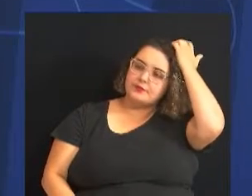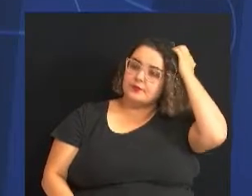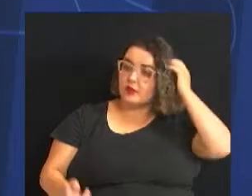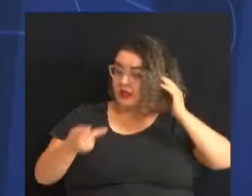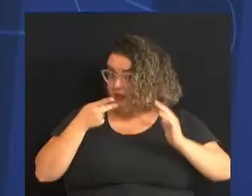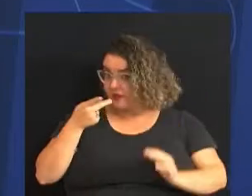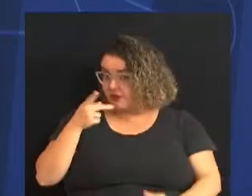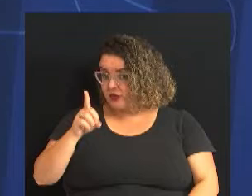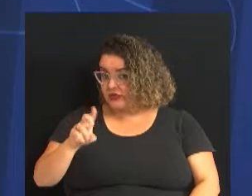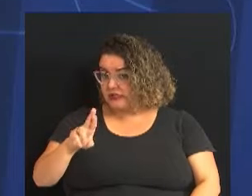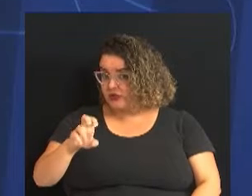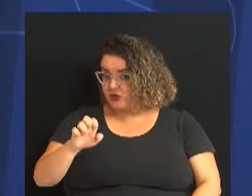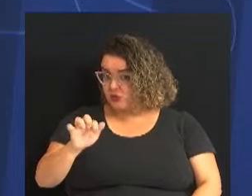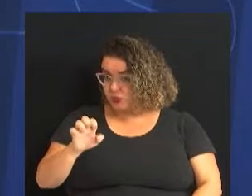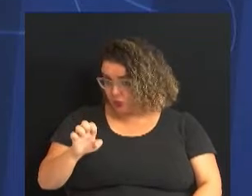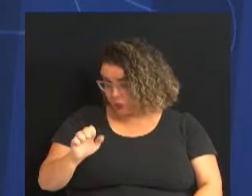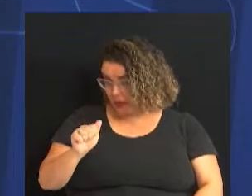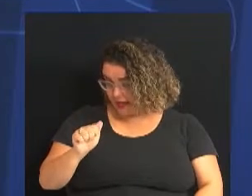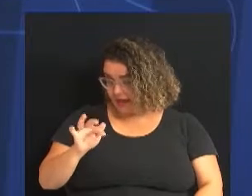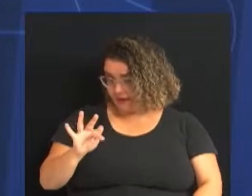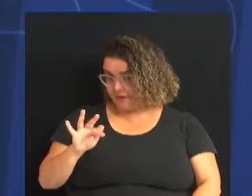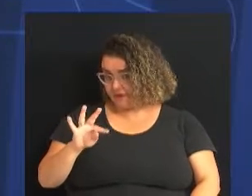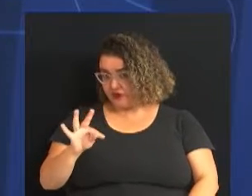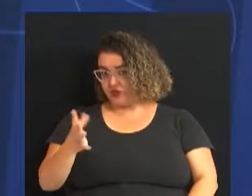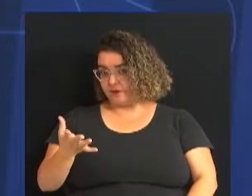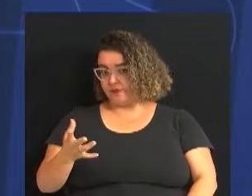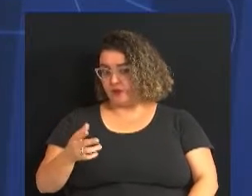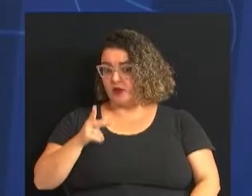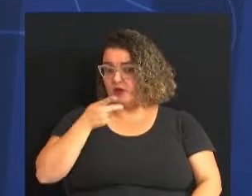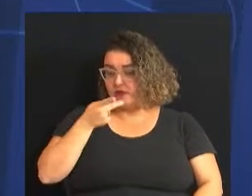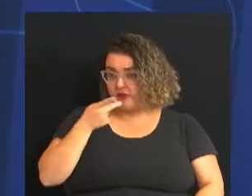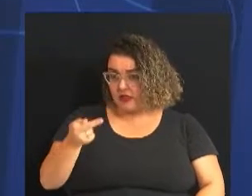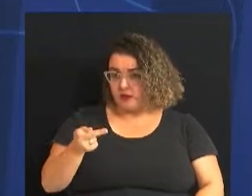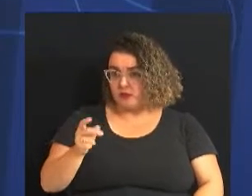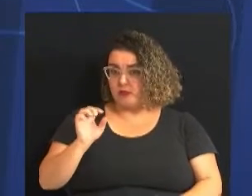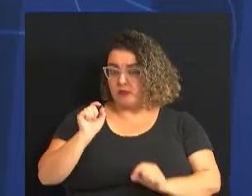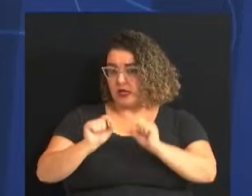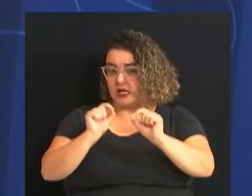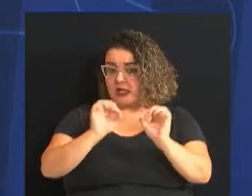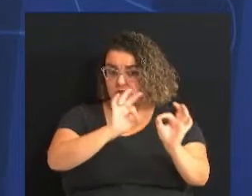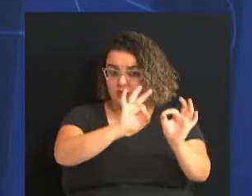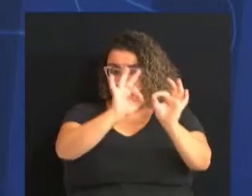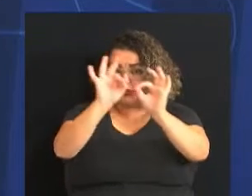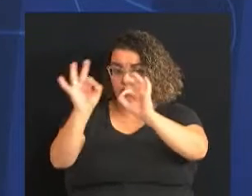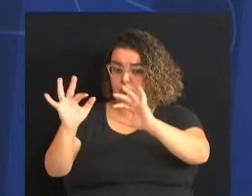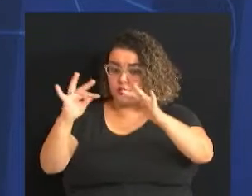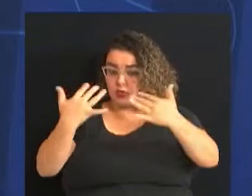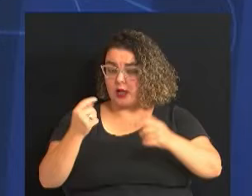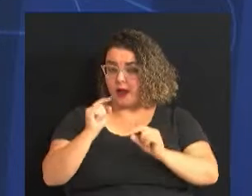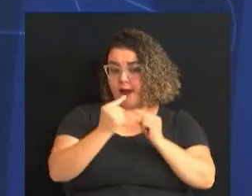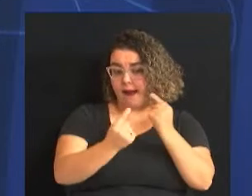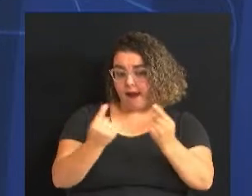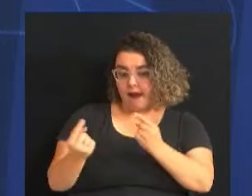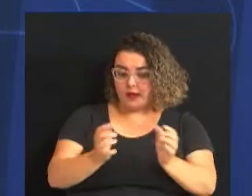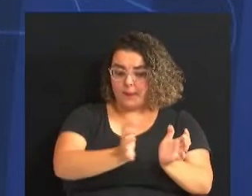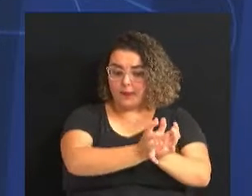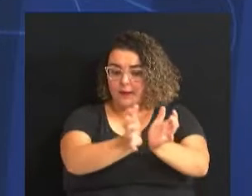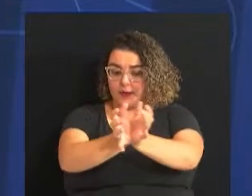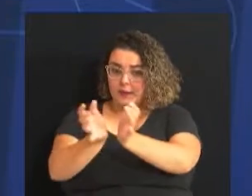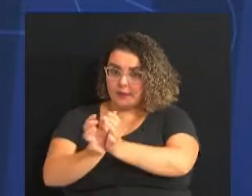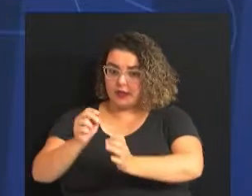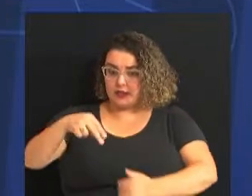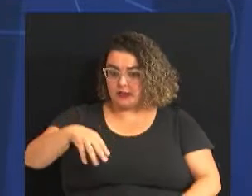E na minha última pergunta eu também citei este termo. Para quem está nos acompanhando, né? Então, cada time da NBA tem